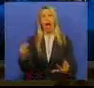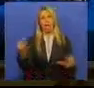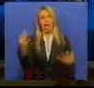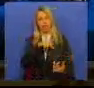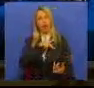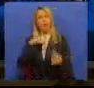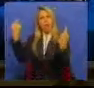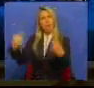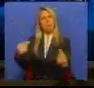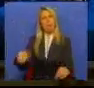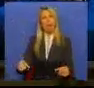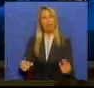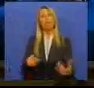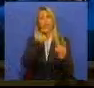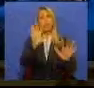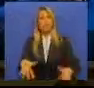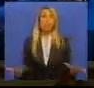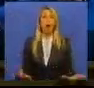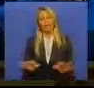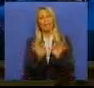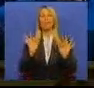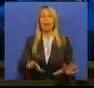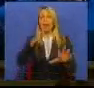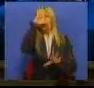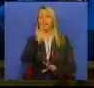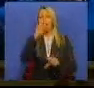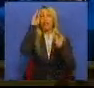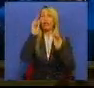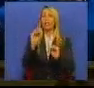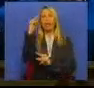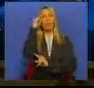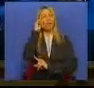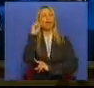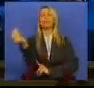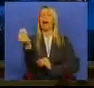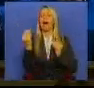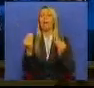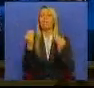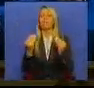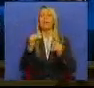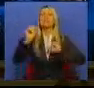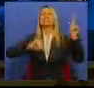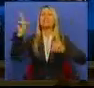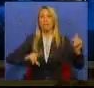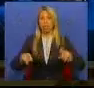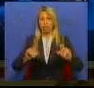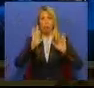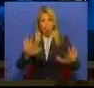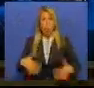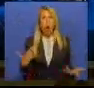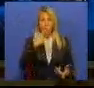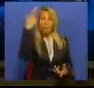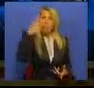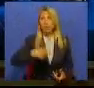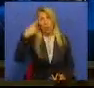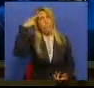significar para o Ministério da Educação um paraíso estatístico para qualquer pessoa de bom senso. Esse modelo de escola é uma